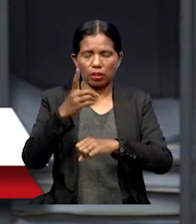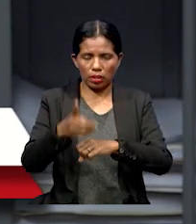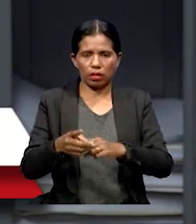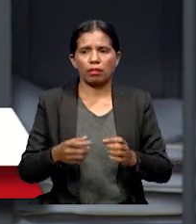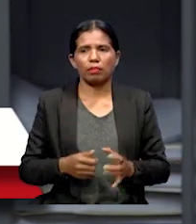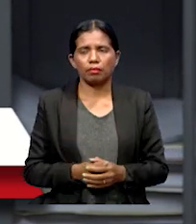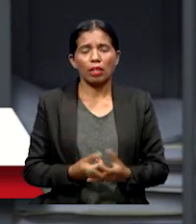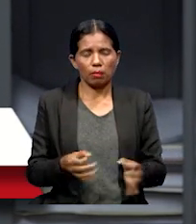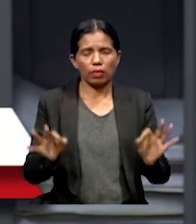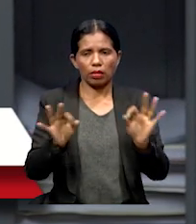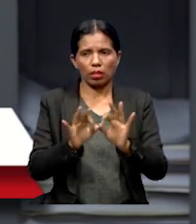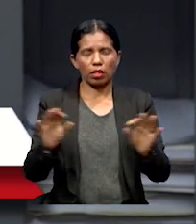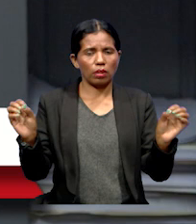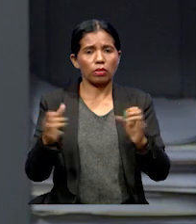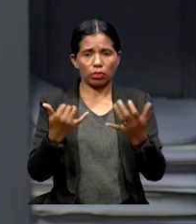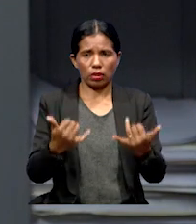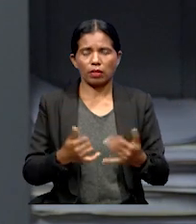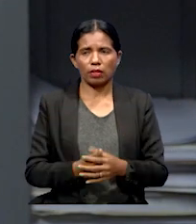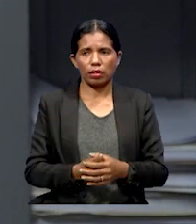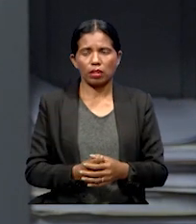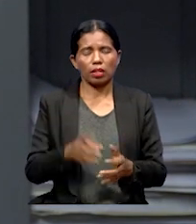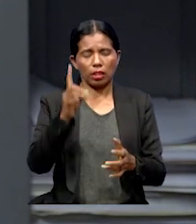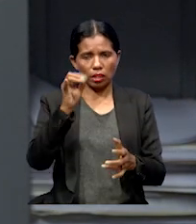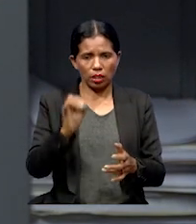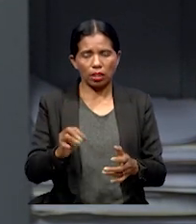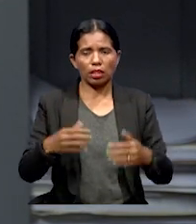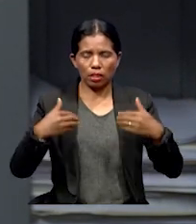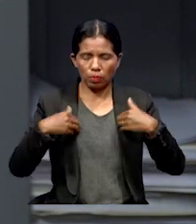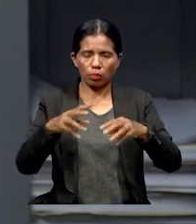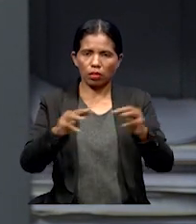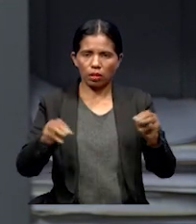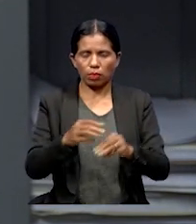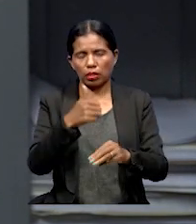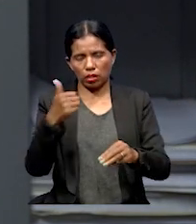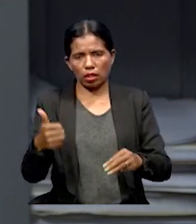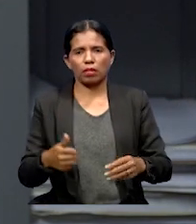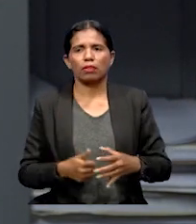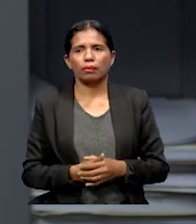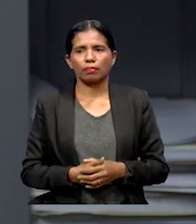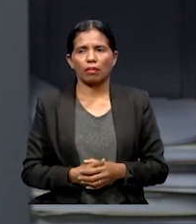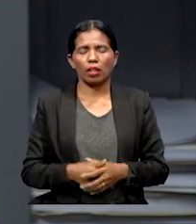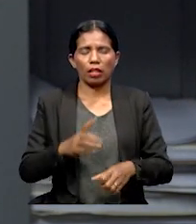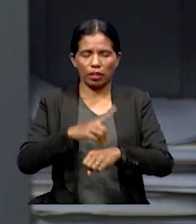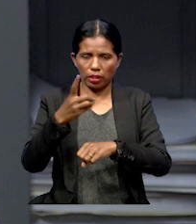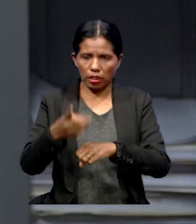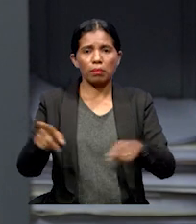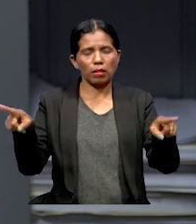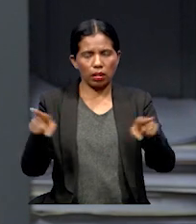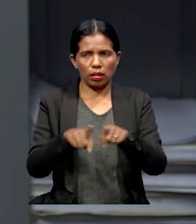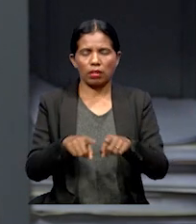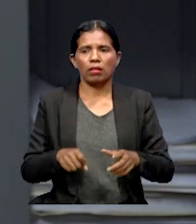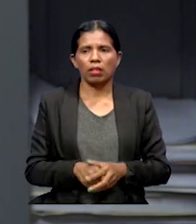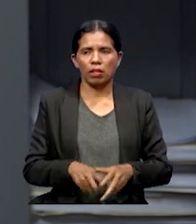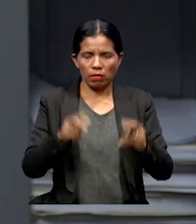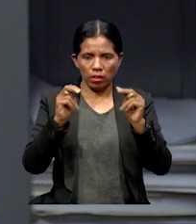é importante e lá os de tirané só é dele e é mos municípios terceiro que não vê que acontece mos inundações não vê que é nessa e da né